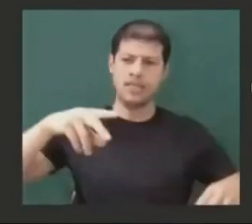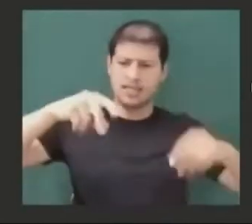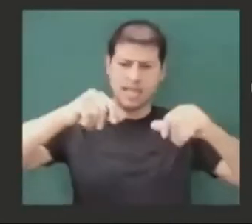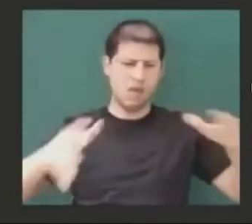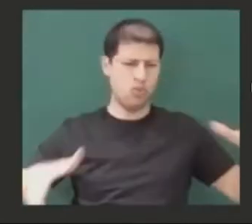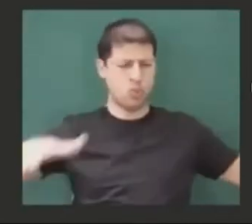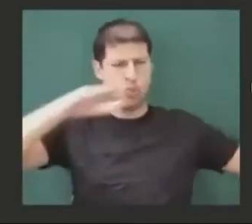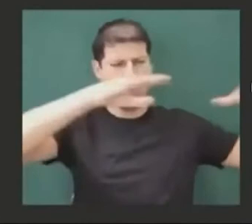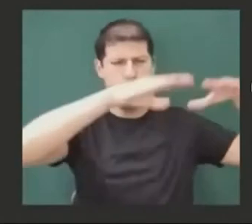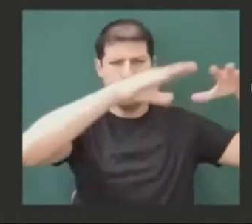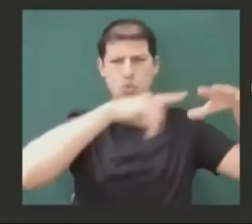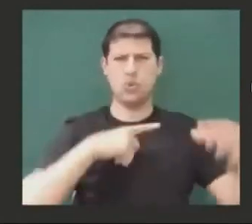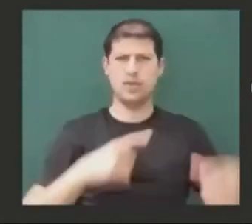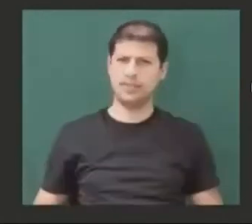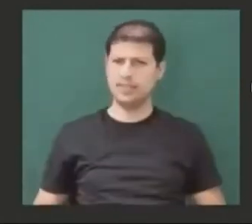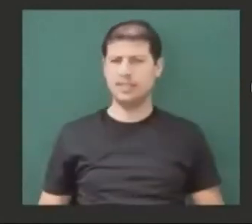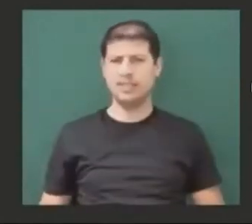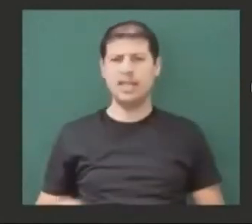do que incineradores.